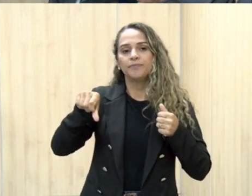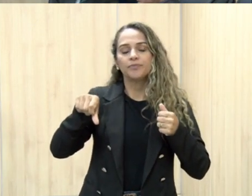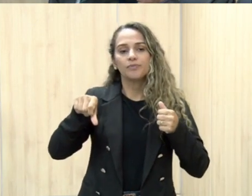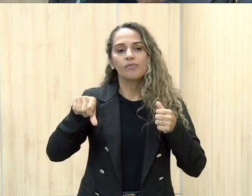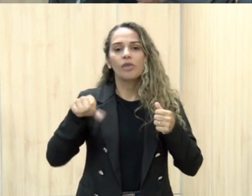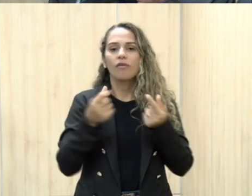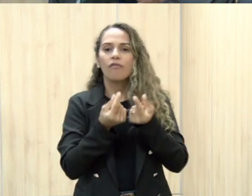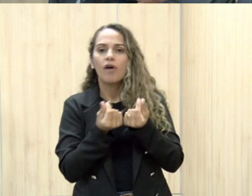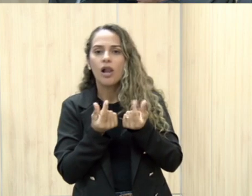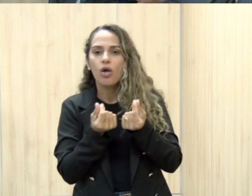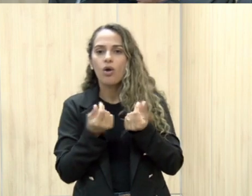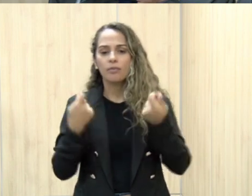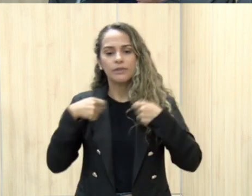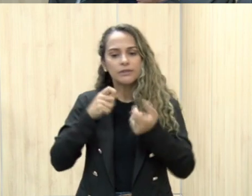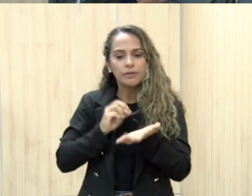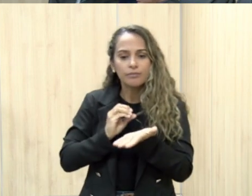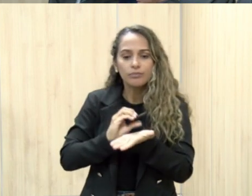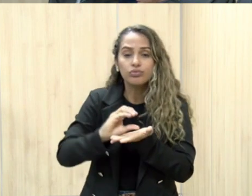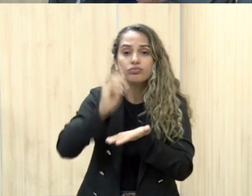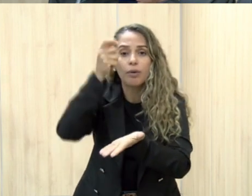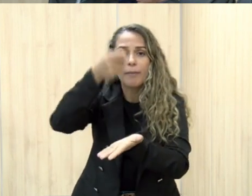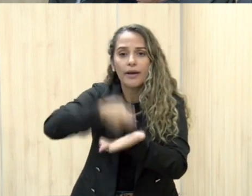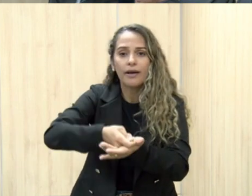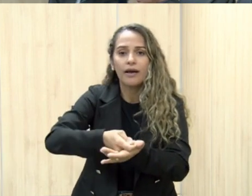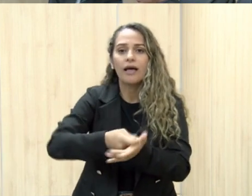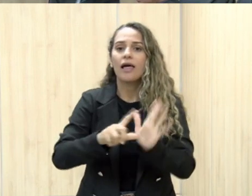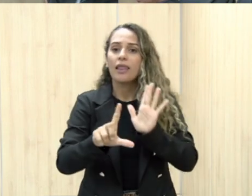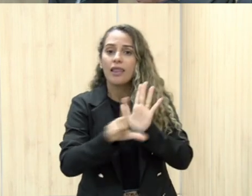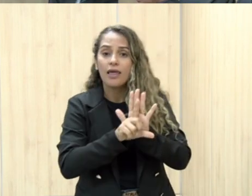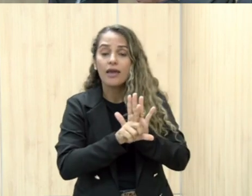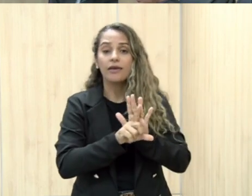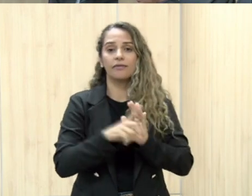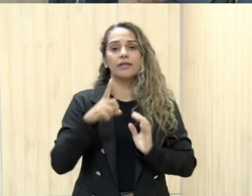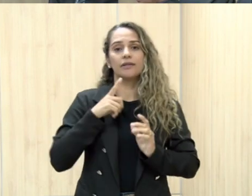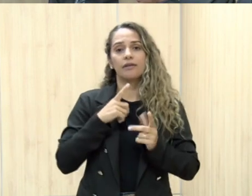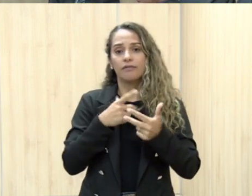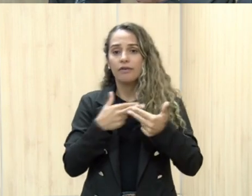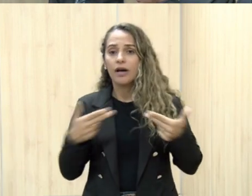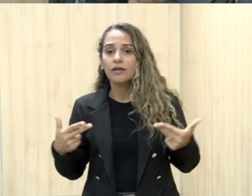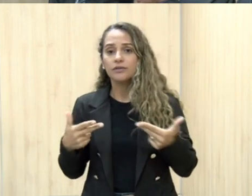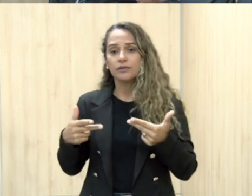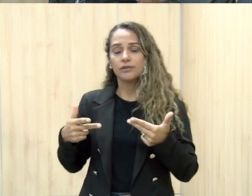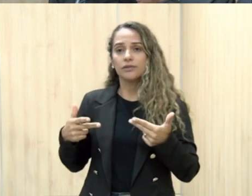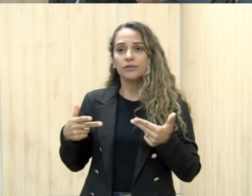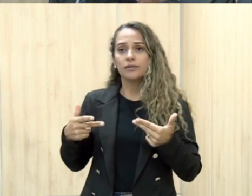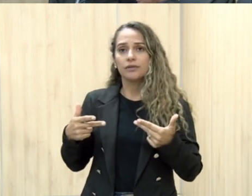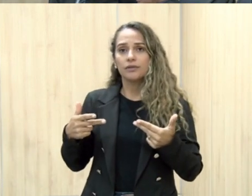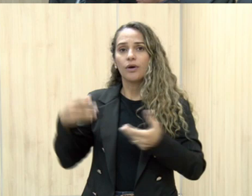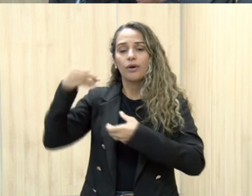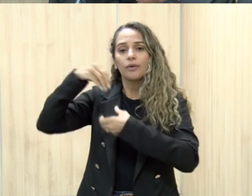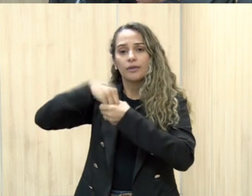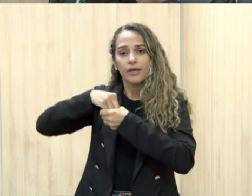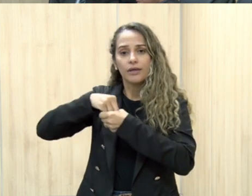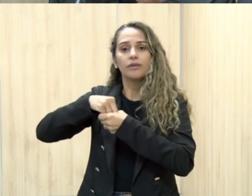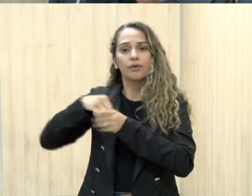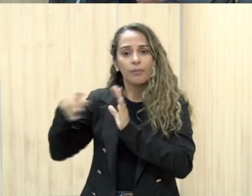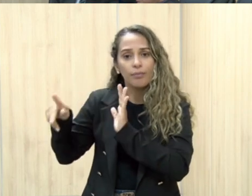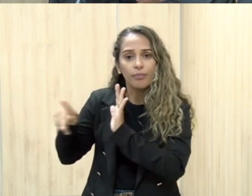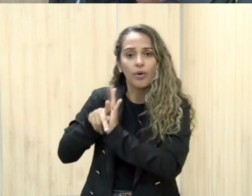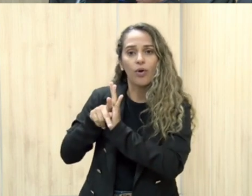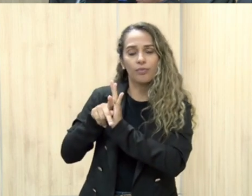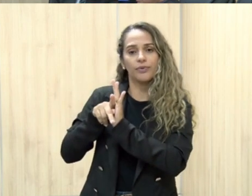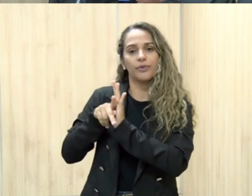as despesas decorrentes da execução dessa lei correrão por conta das notações orçamentárias próprias suplementadas Se